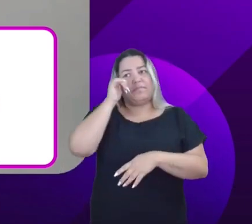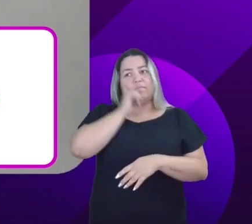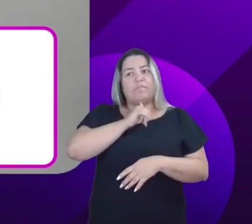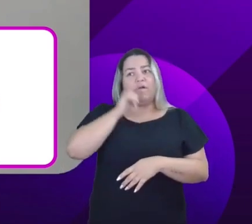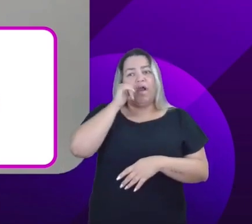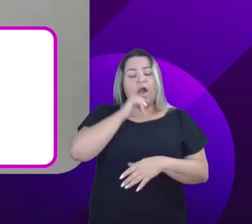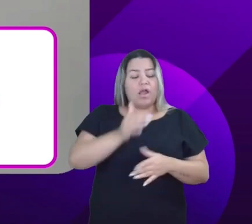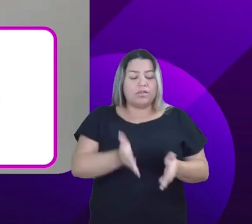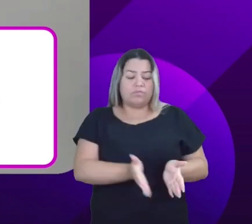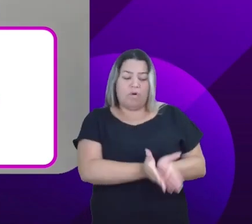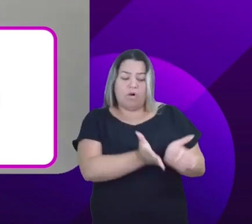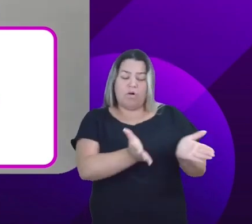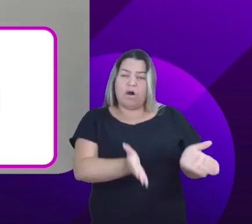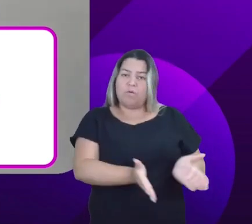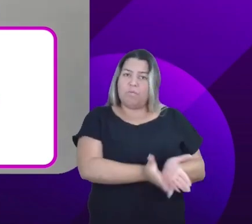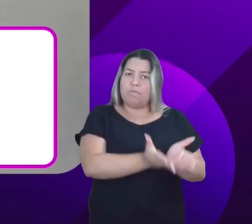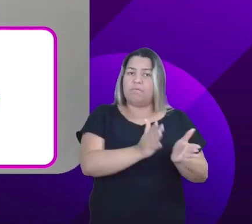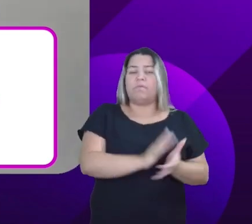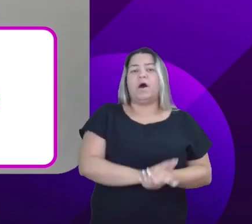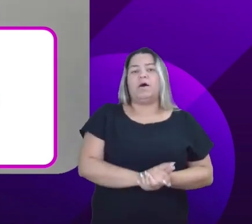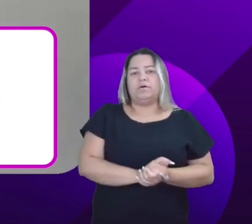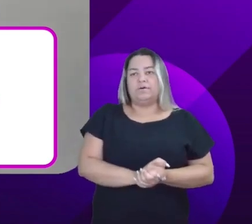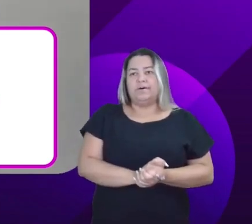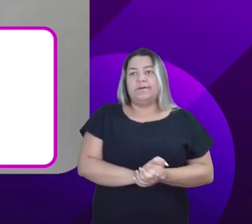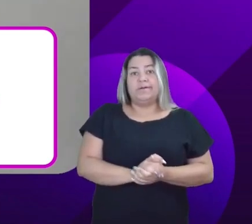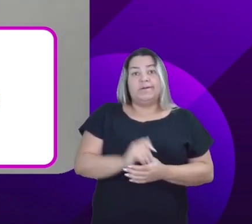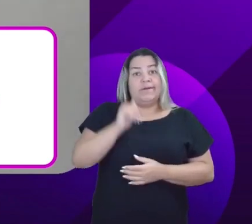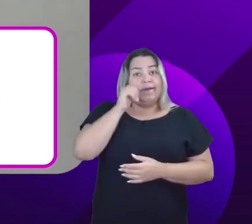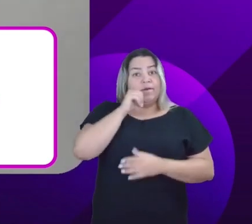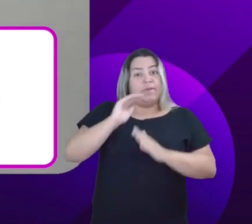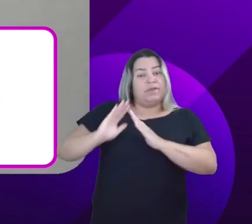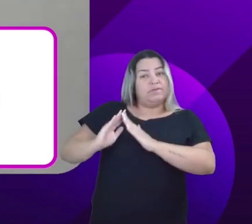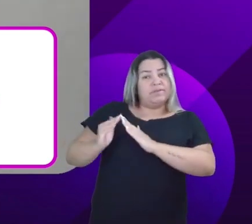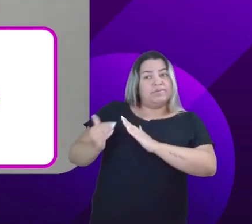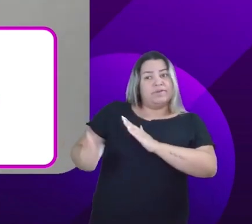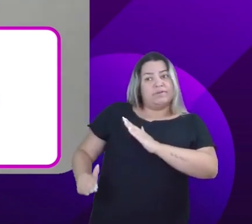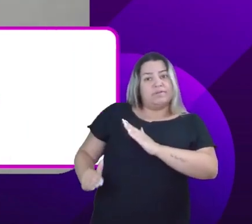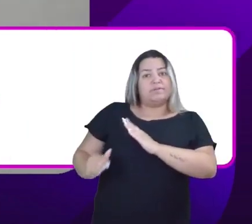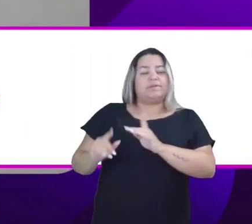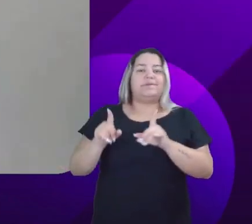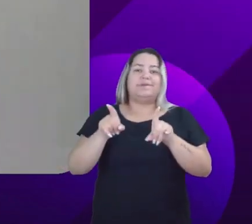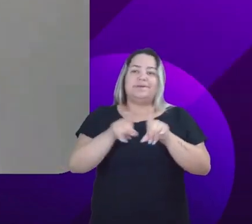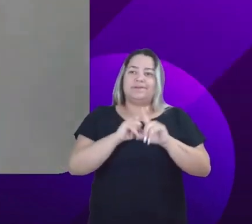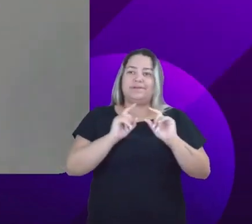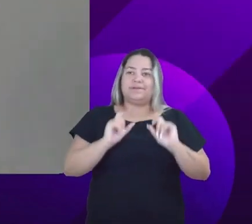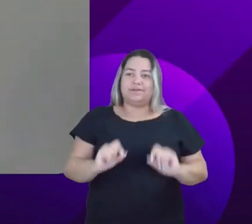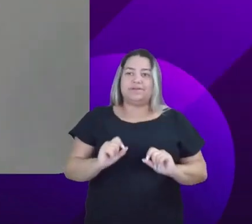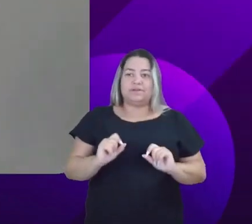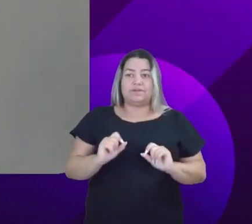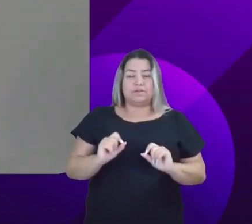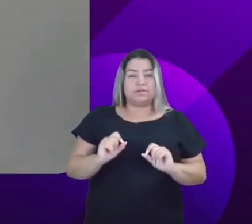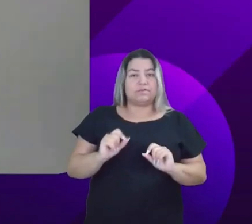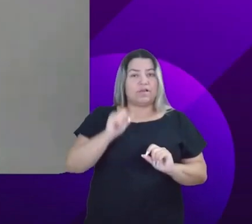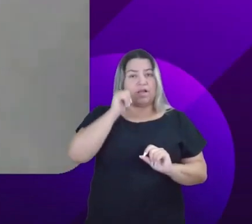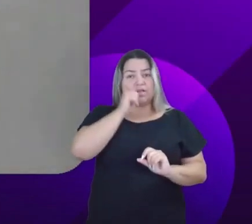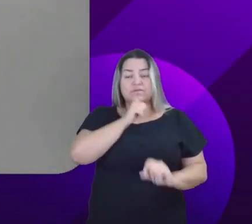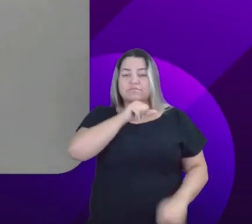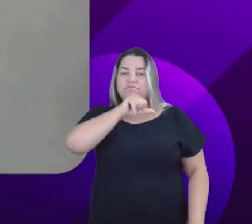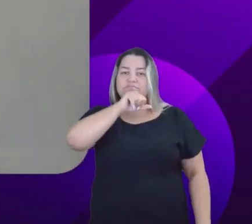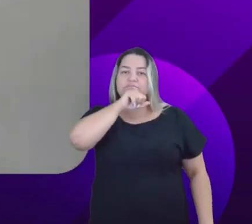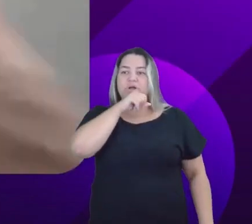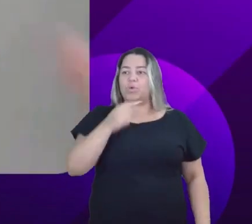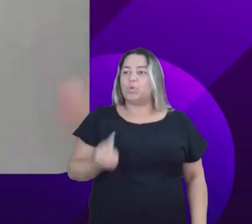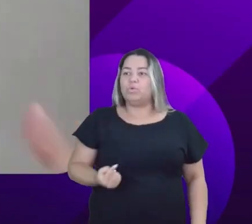mais empobrecidas, costumam ser as mulheres de periferia, as mulheres camponesas, as mães